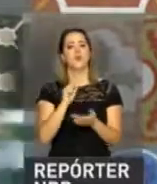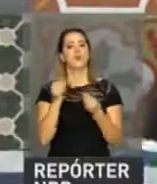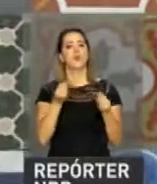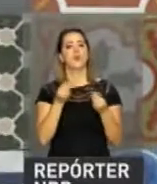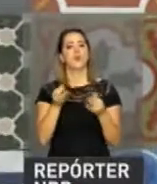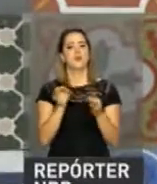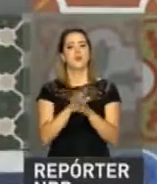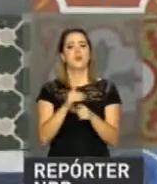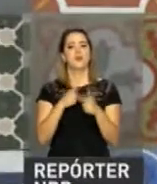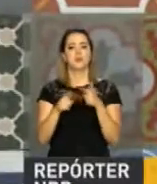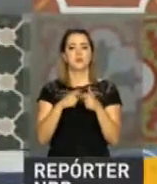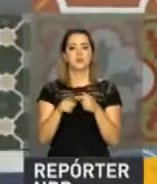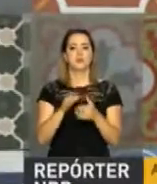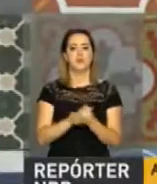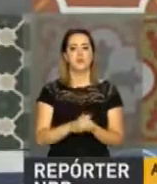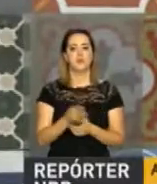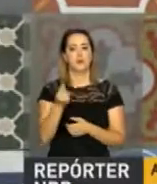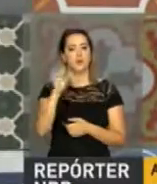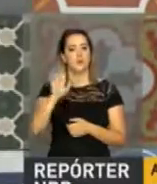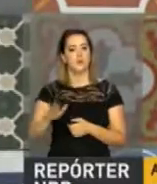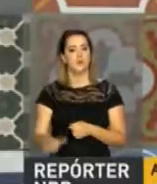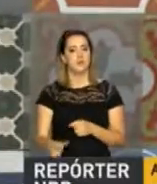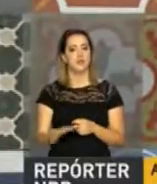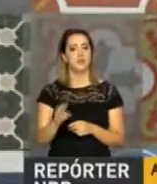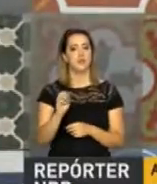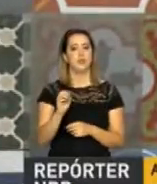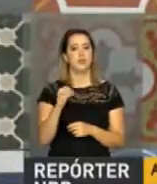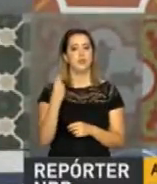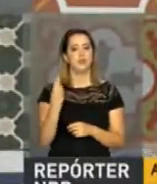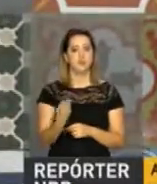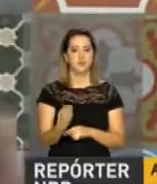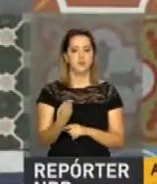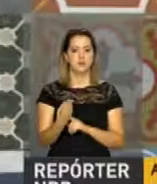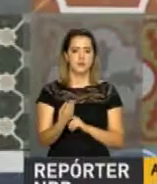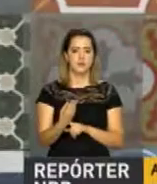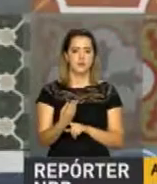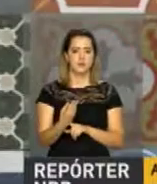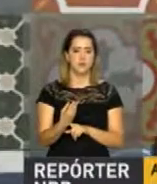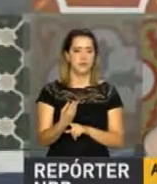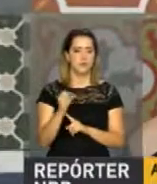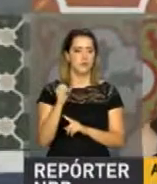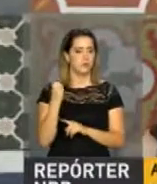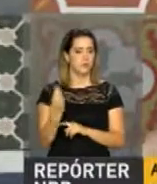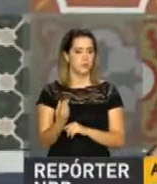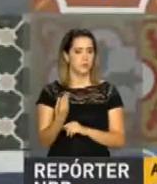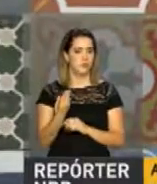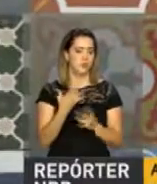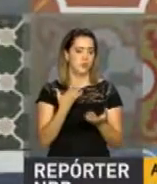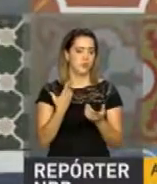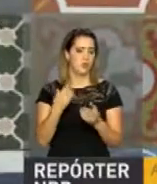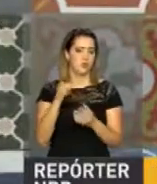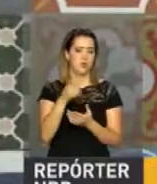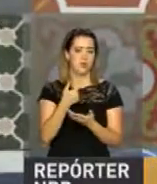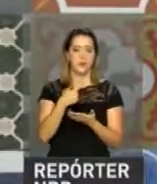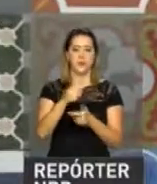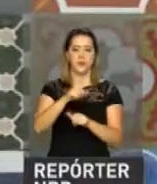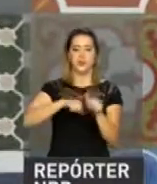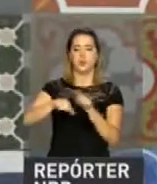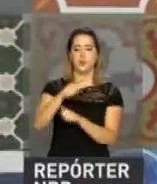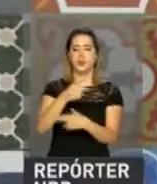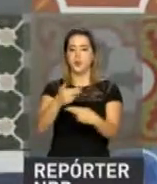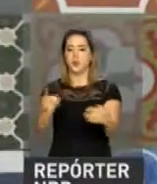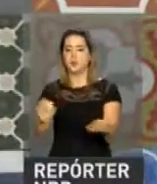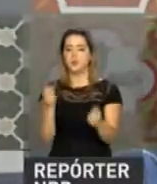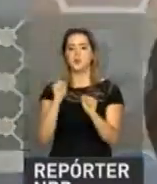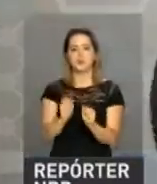hora? Ou dou um desconto para o cliente, ou deixo o troco de chiclete